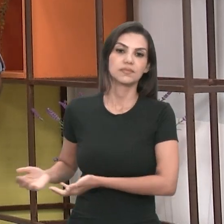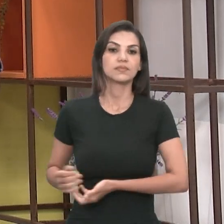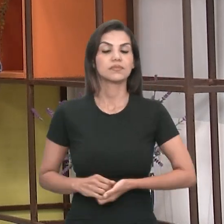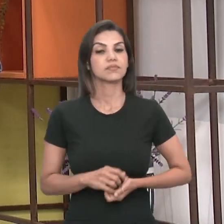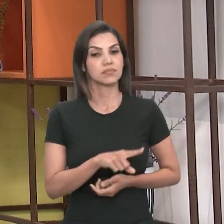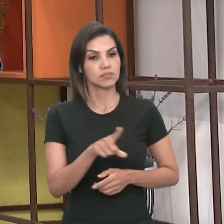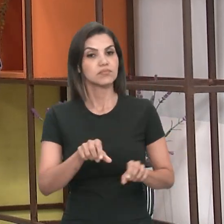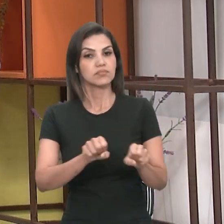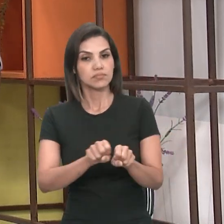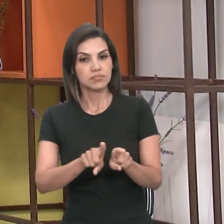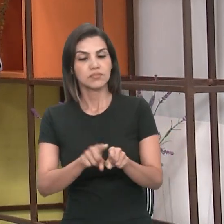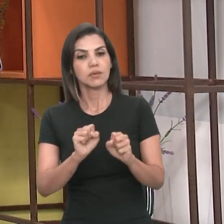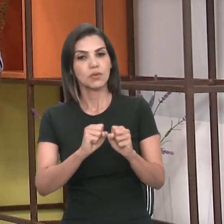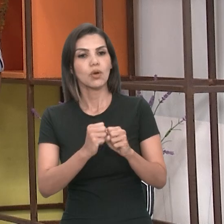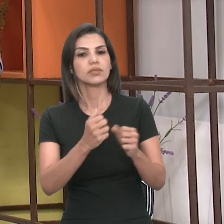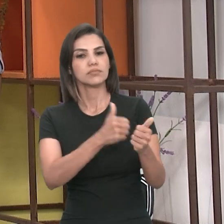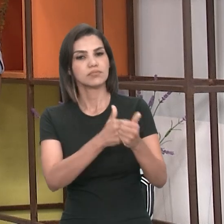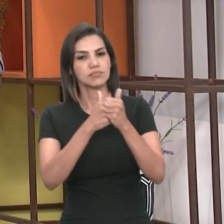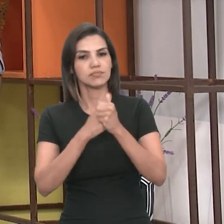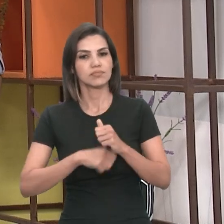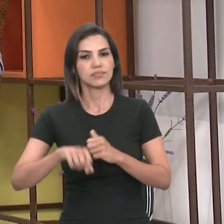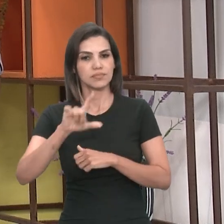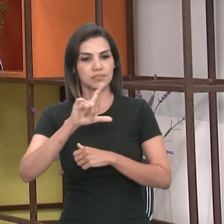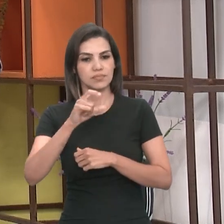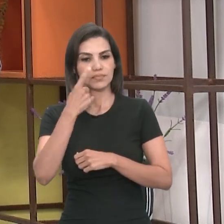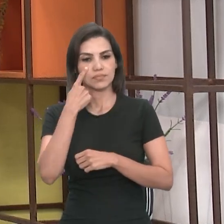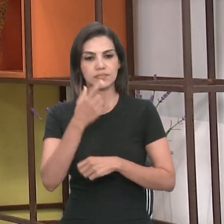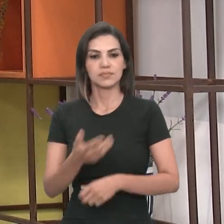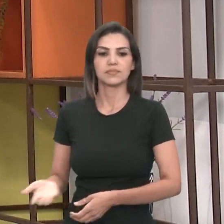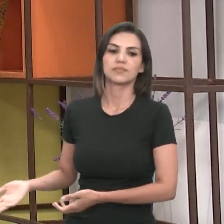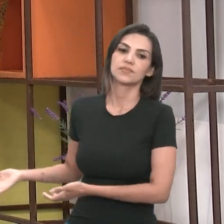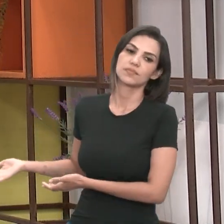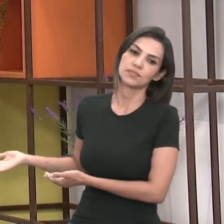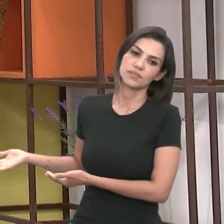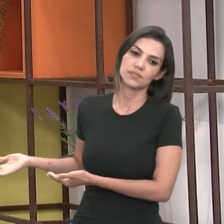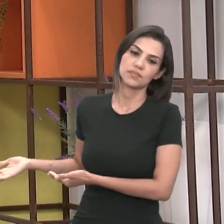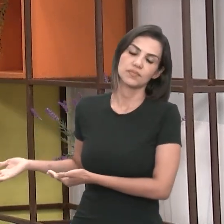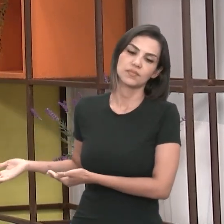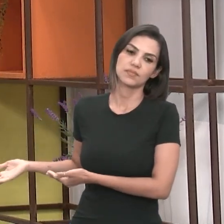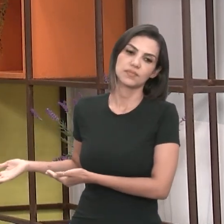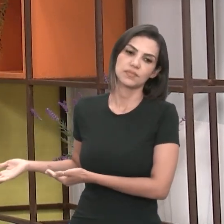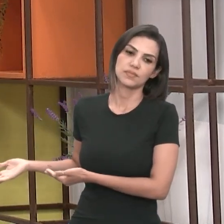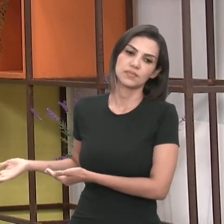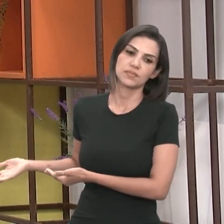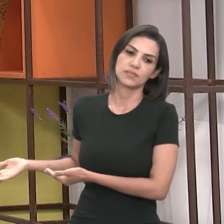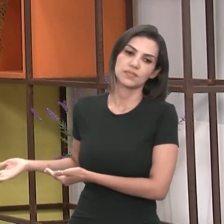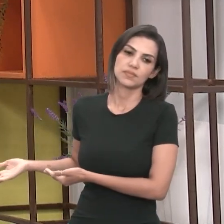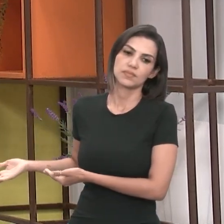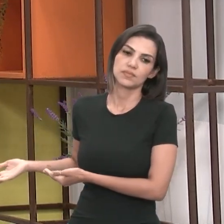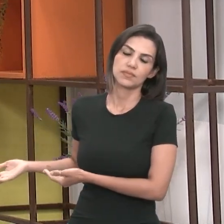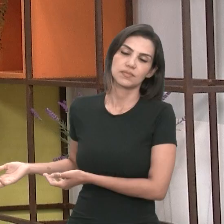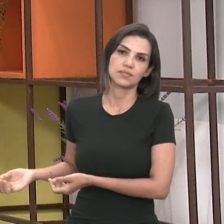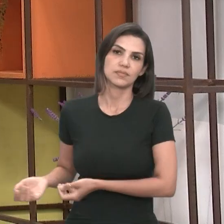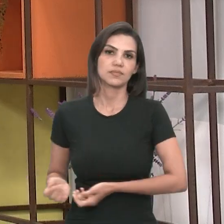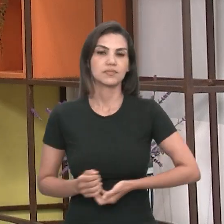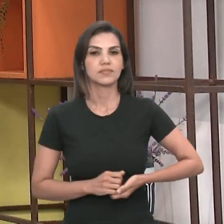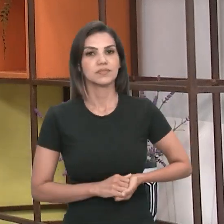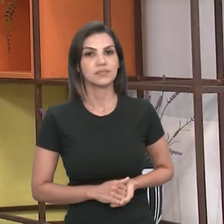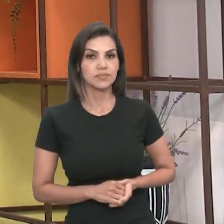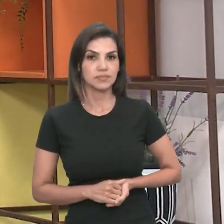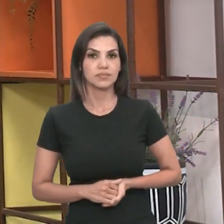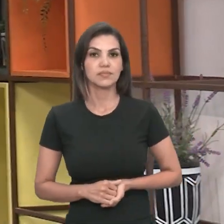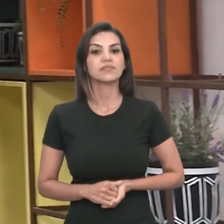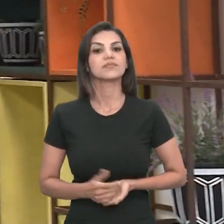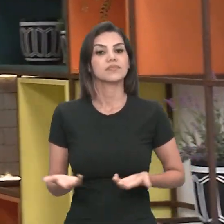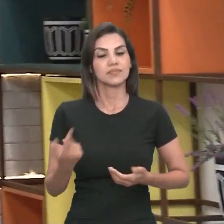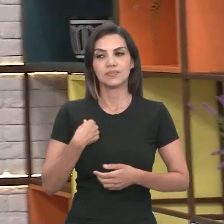629-9181-1406. Você pode também começar a seguir a gente por meio do nosso Instagram, @TVUFG, e interagir com a gente por lá. E agora,